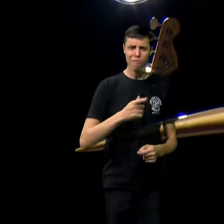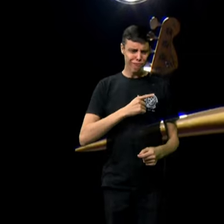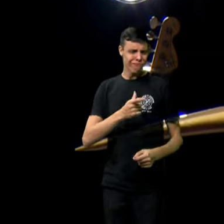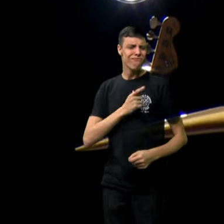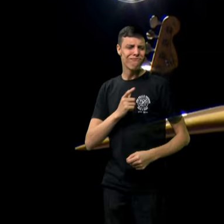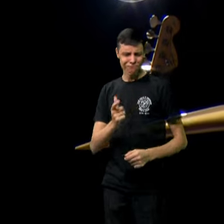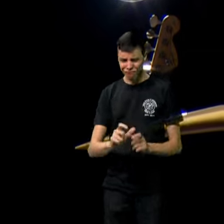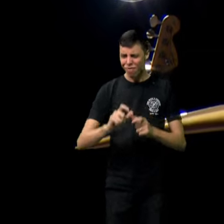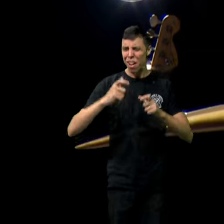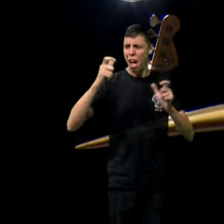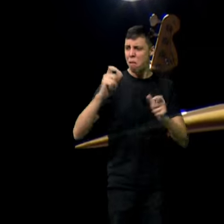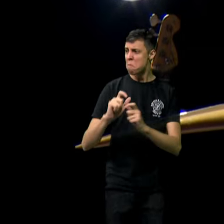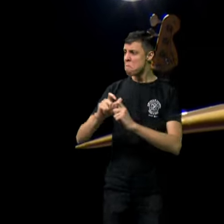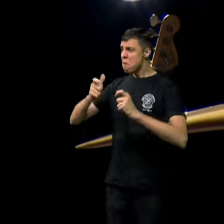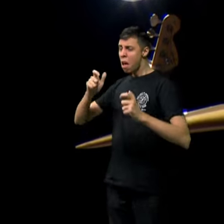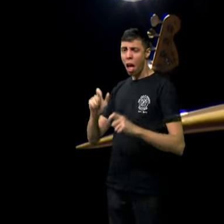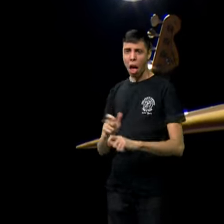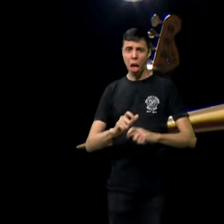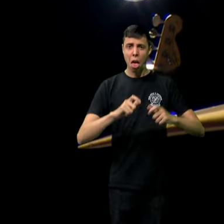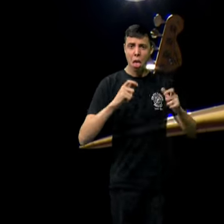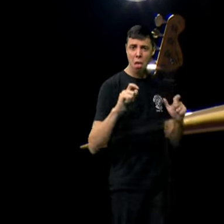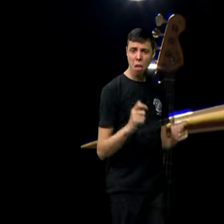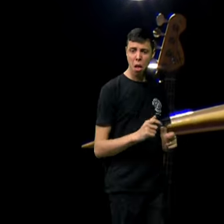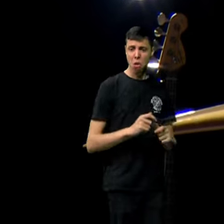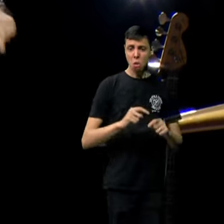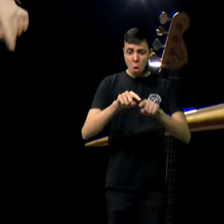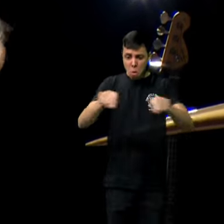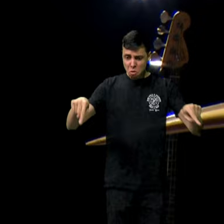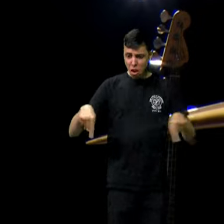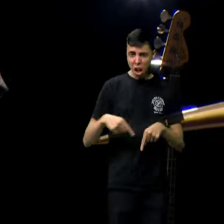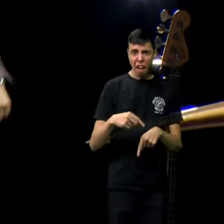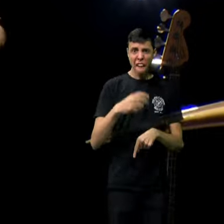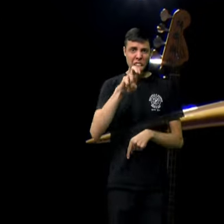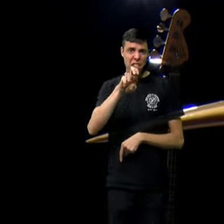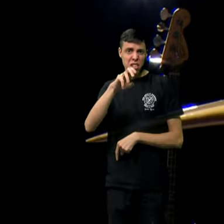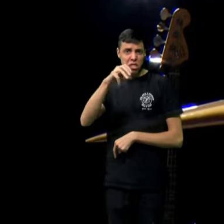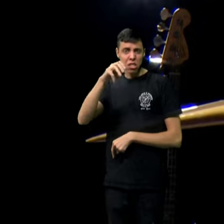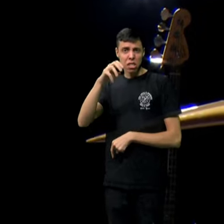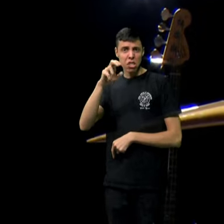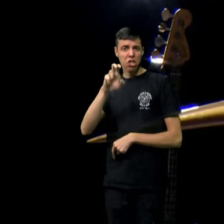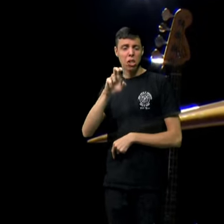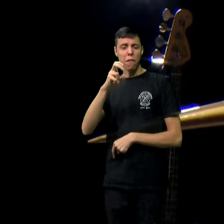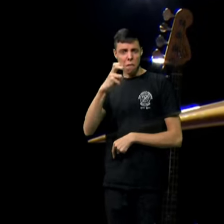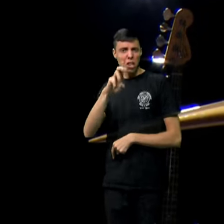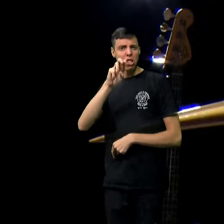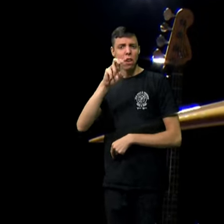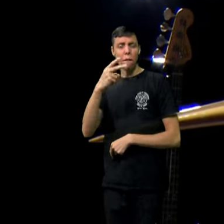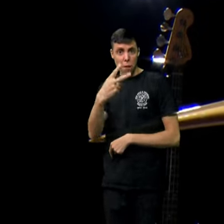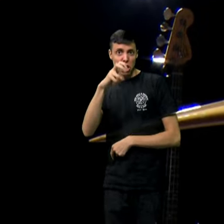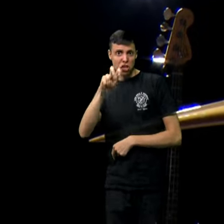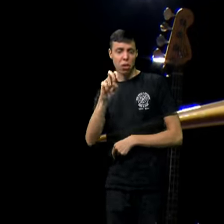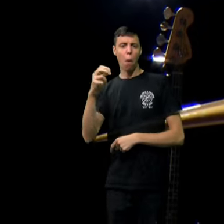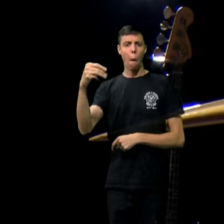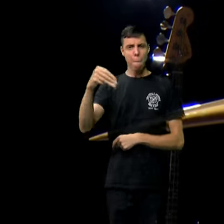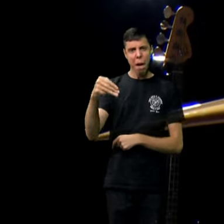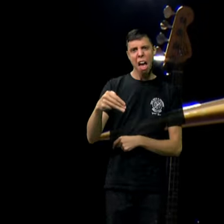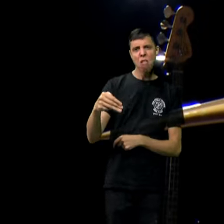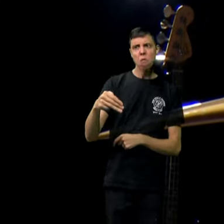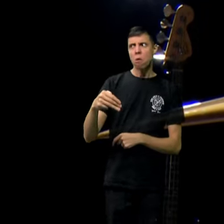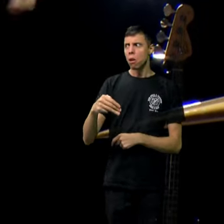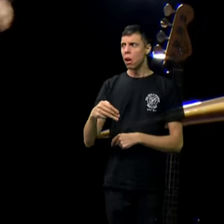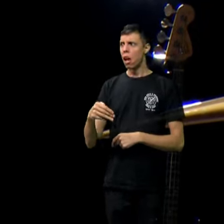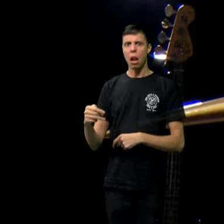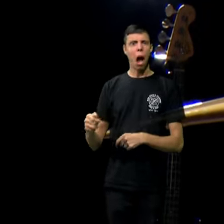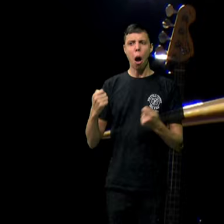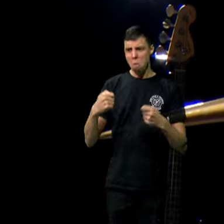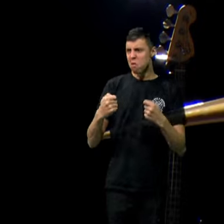será muito grande. Eu estava naquela loja de 25 metros quadrados, mas eu não estava vendo aquilo, eu estava vendo assim: eu tenho que vestir todo este país.